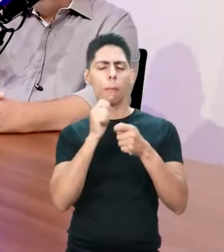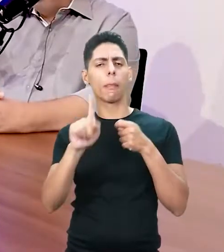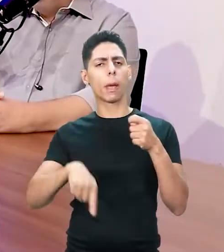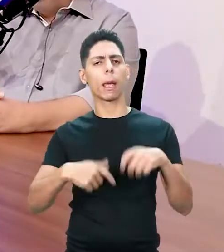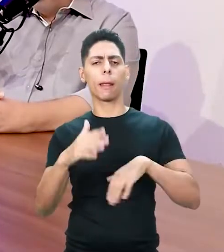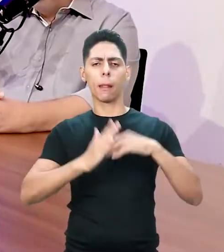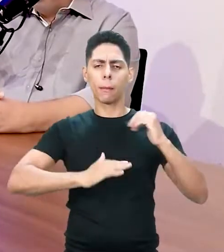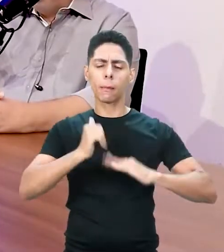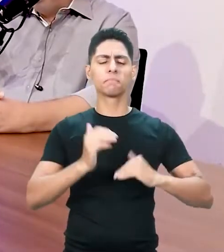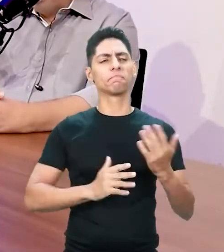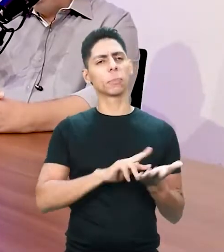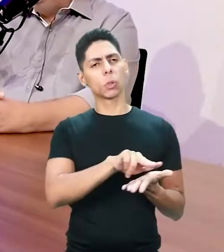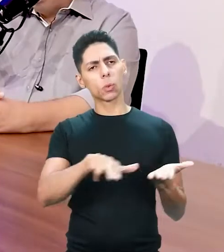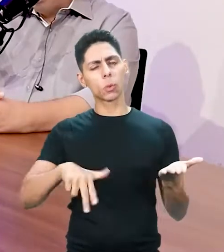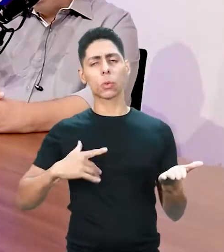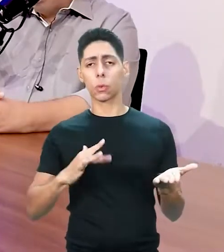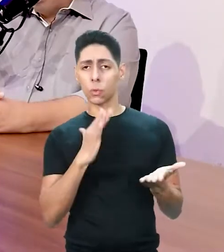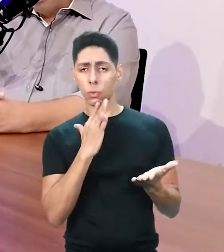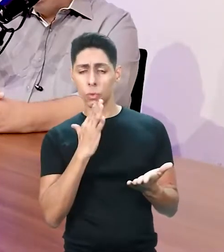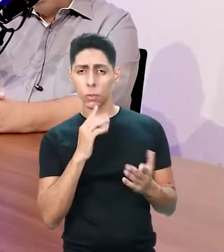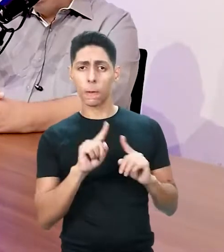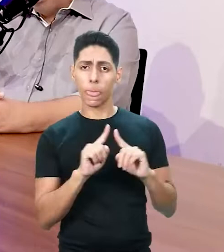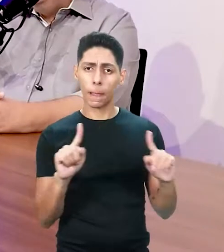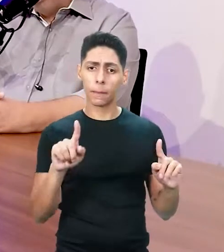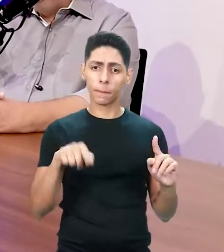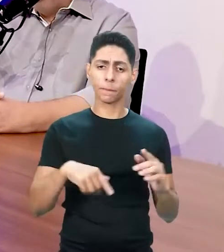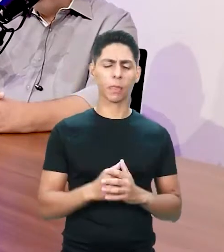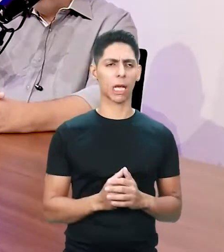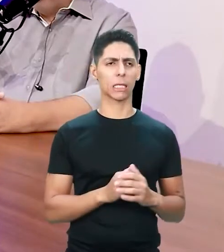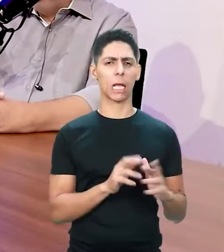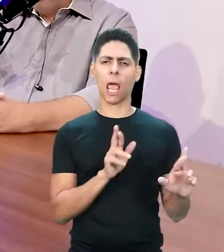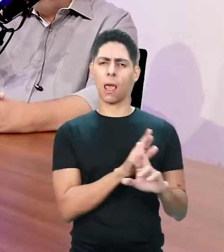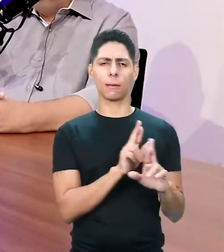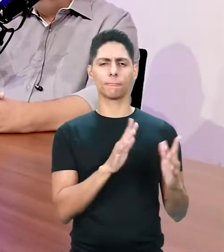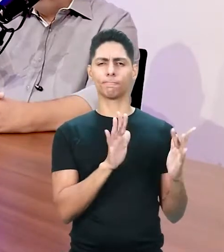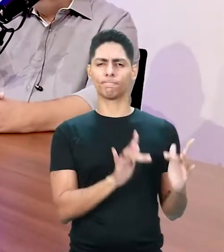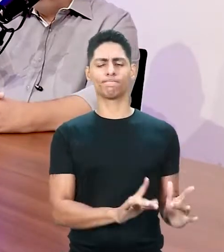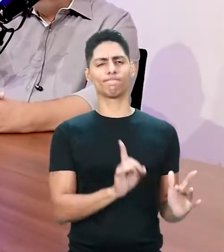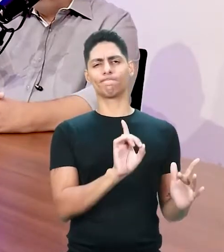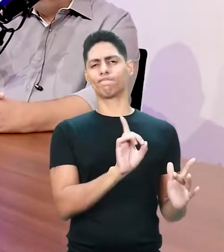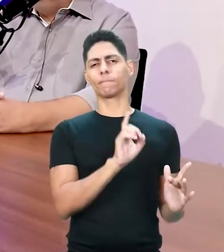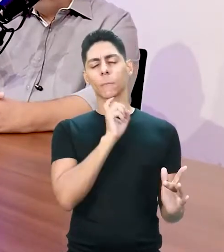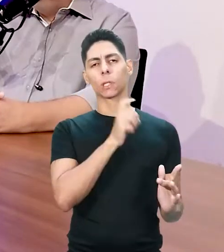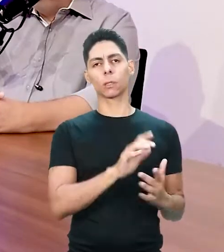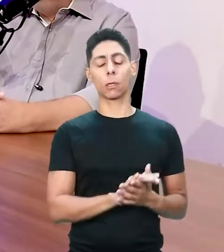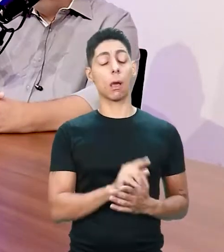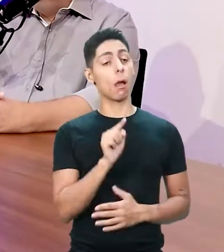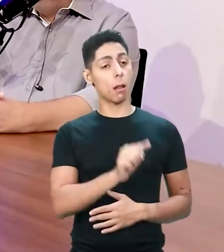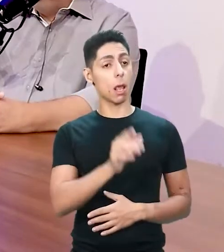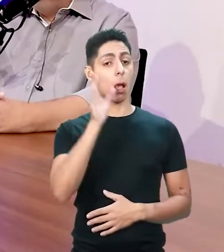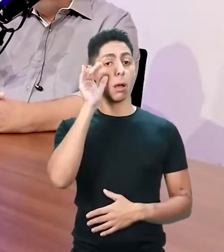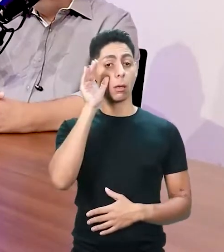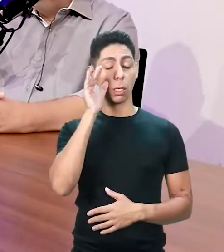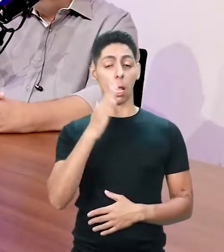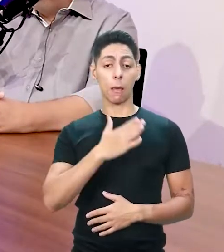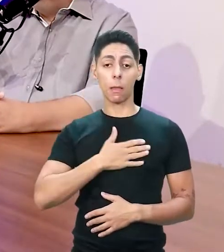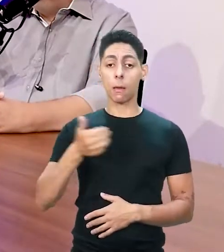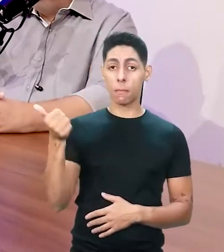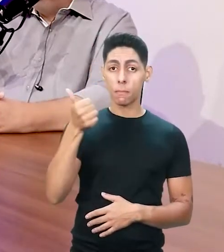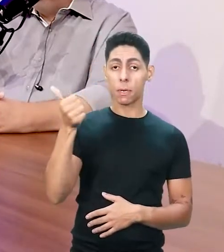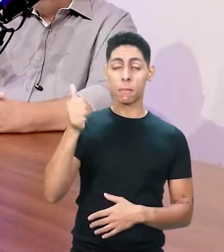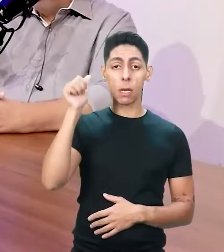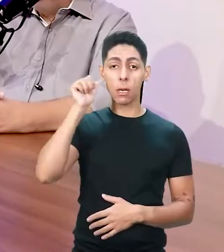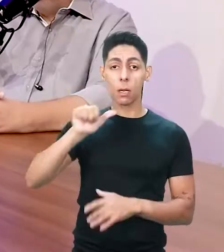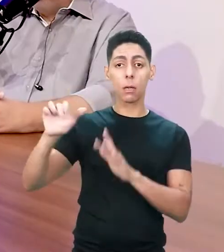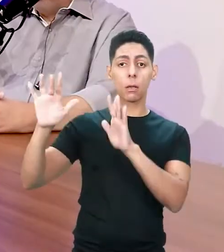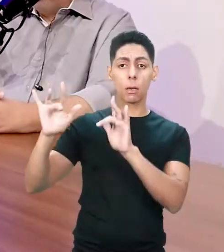rádio. Uhum. Mas nessa coisa dos relacionamentos, não. Então, aí a curiosidade. Minha primeira